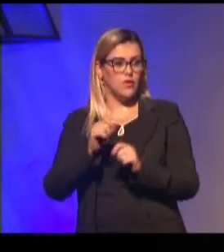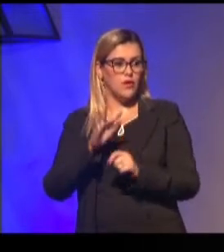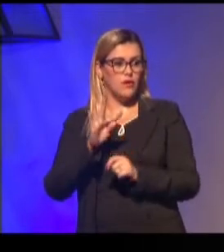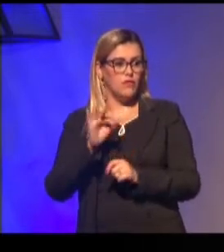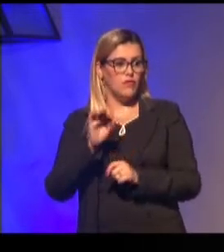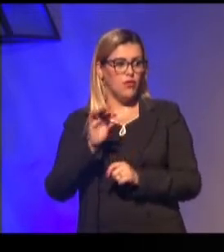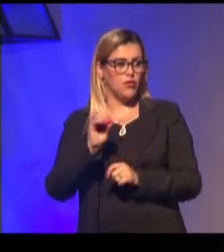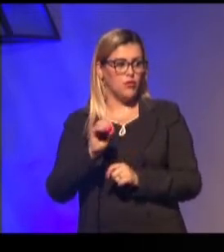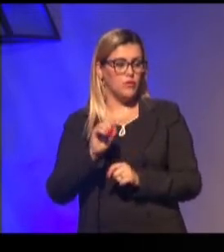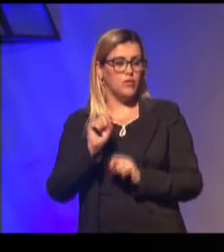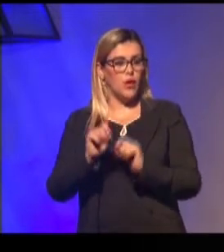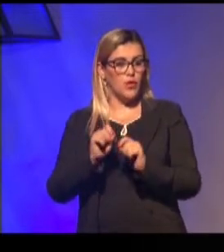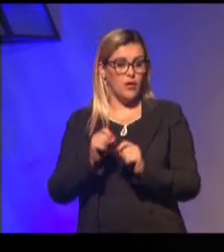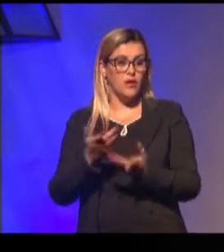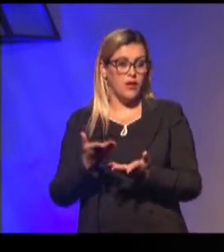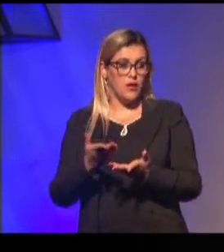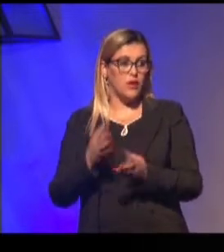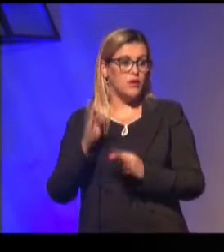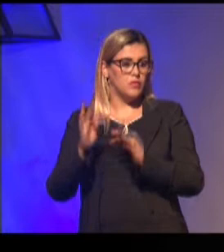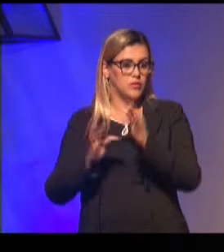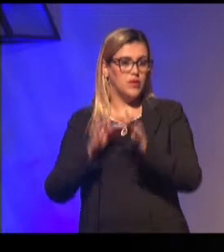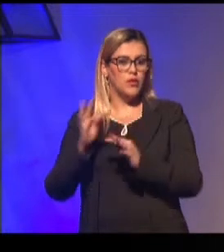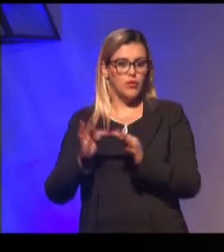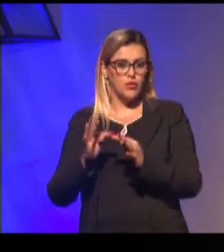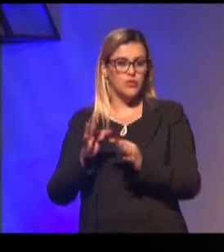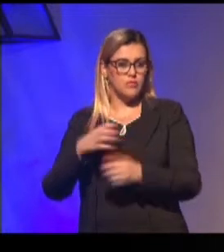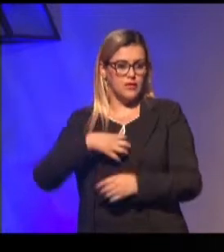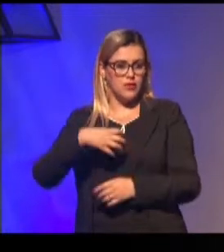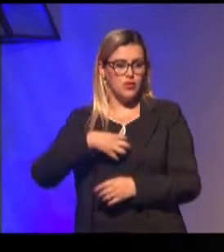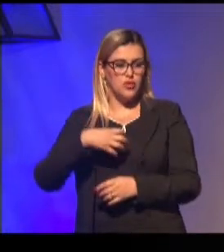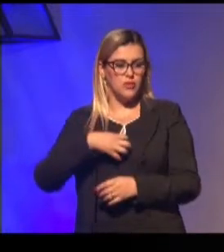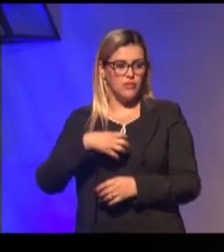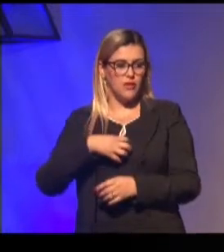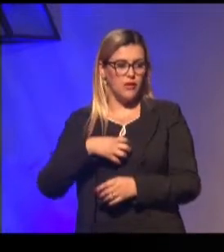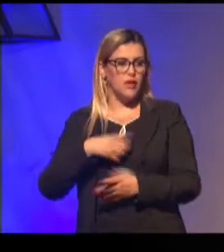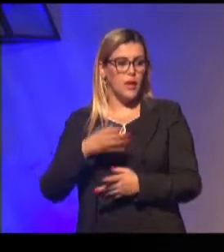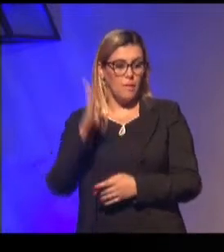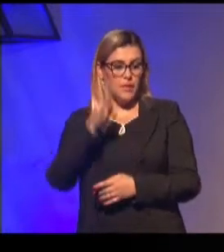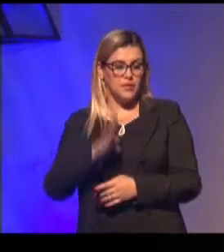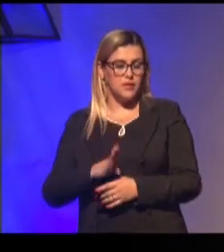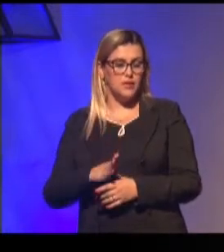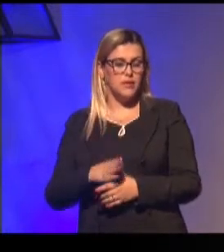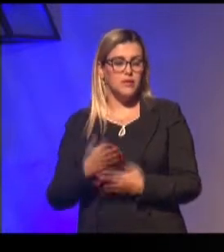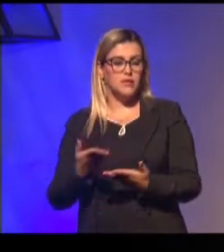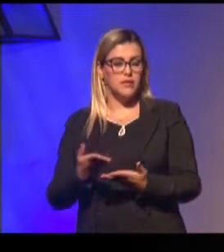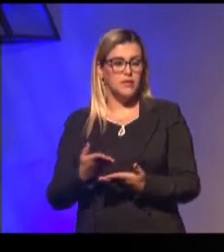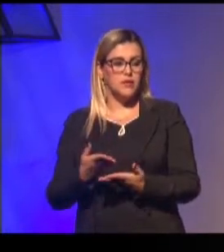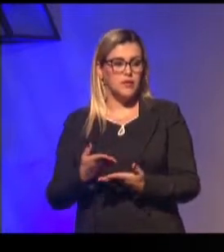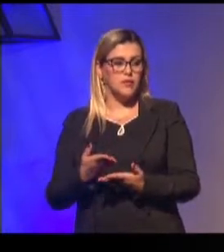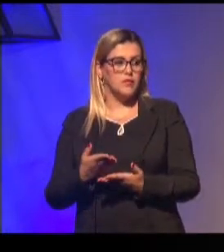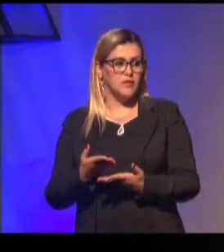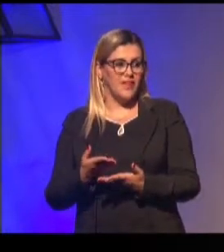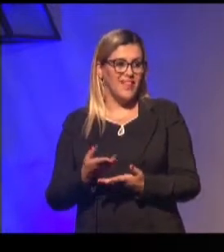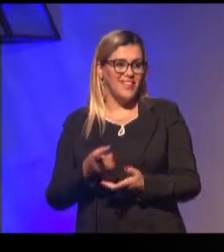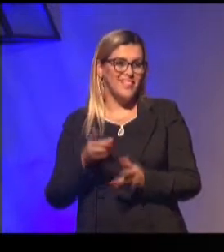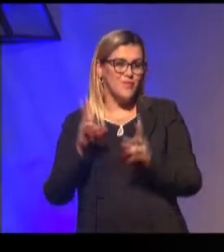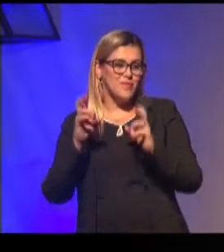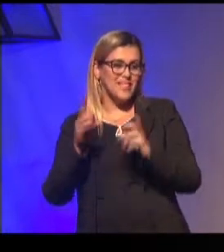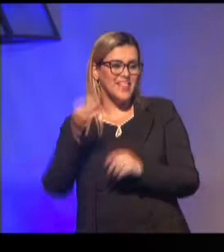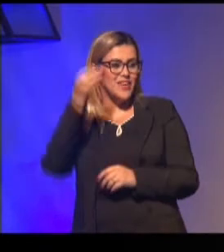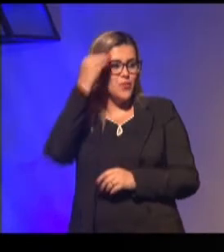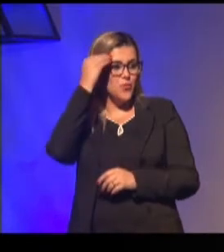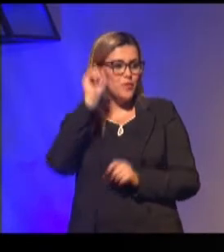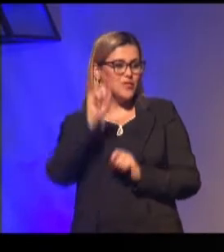fotobiomodulação é um dos agentes que tem muita produção científica e produção científica brasileira, e ele é um dos culpados disso, né,